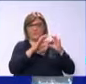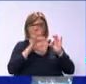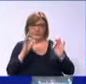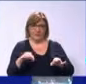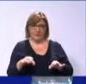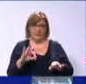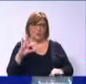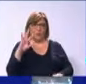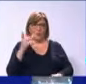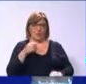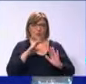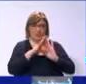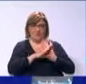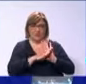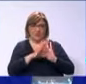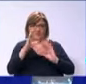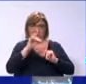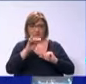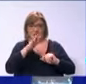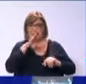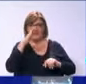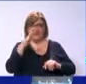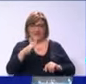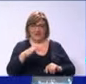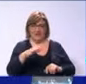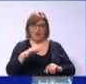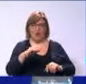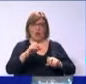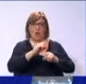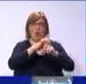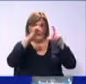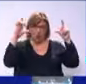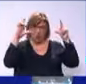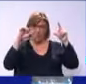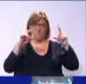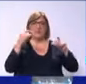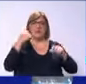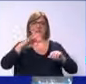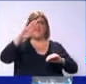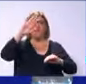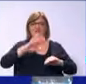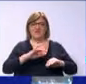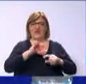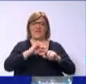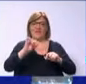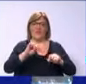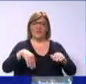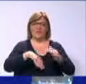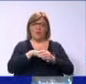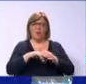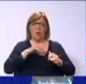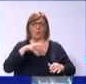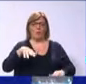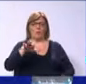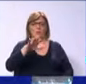quando o comunicado ainda vai mais longe dizendo na sua conclusão a fachada do futebol de um país onde competem